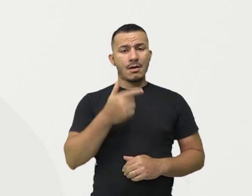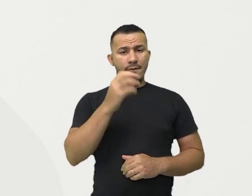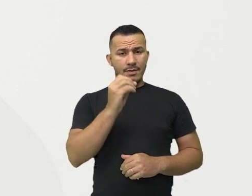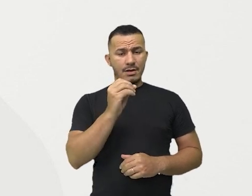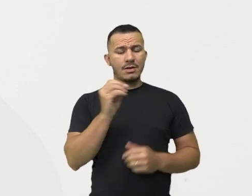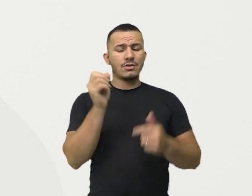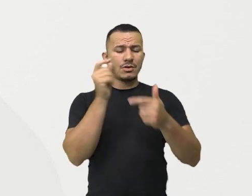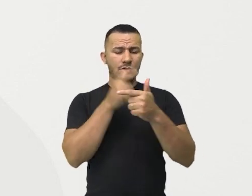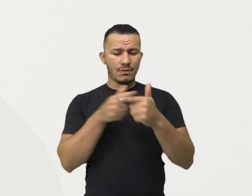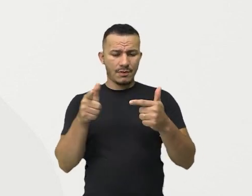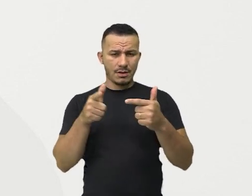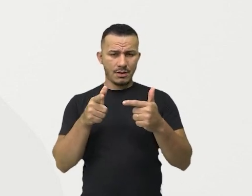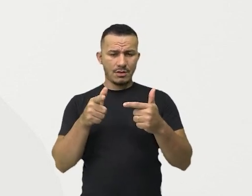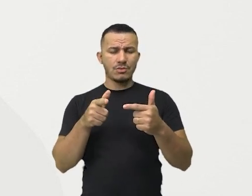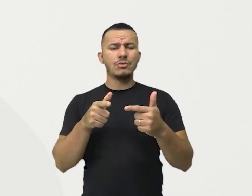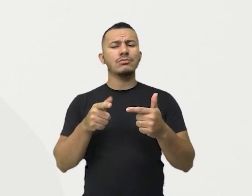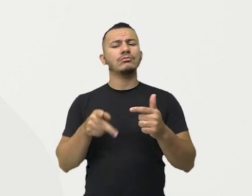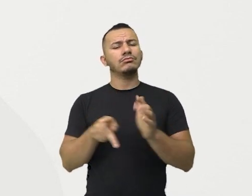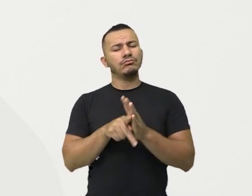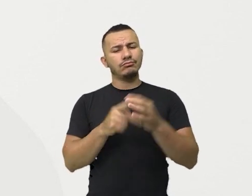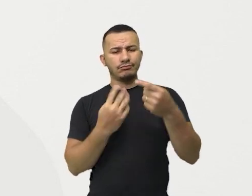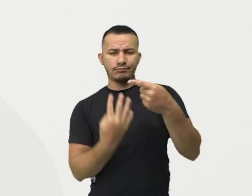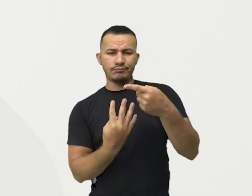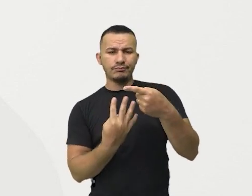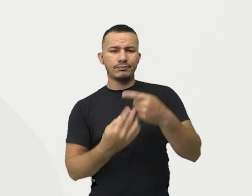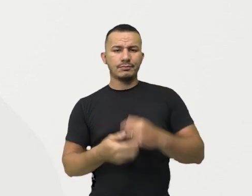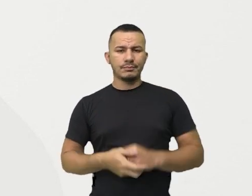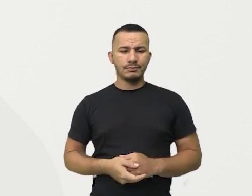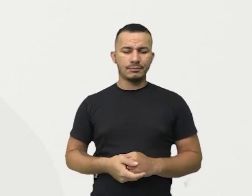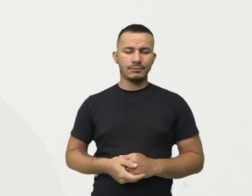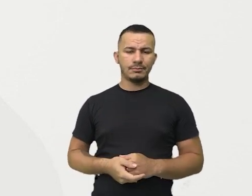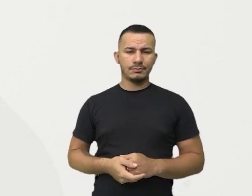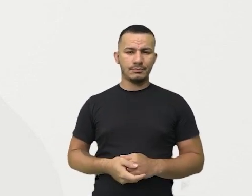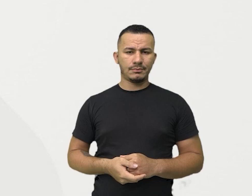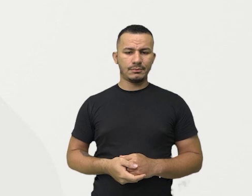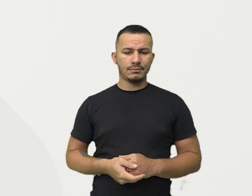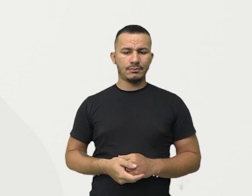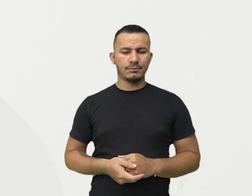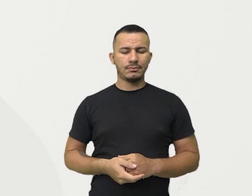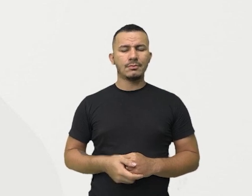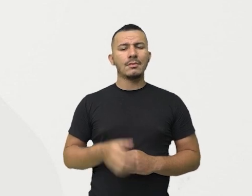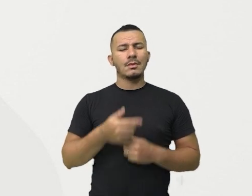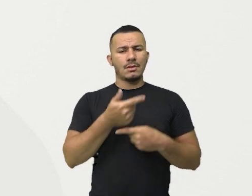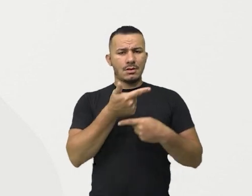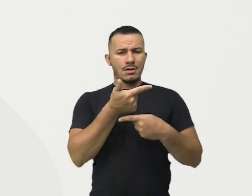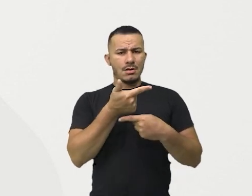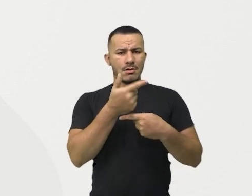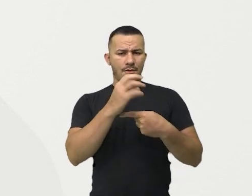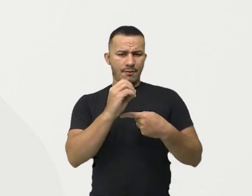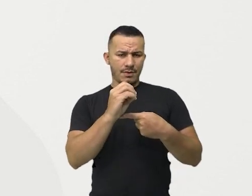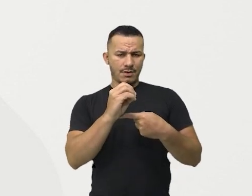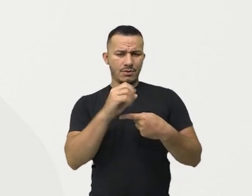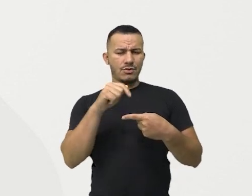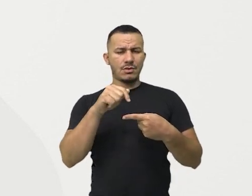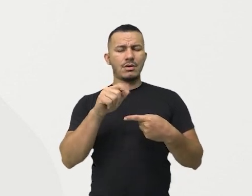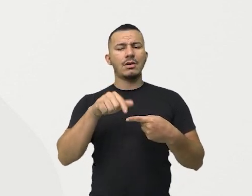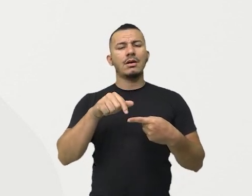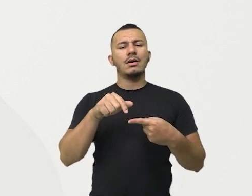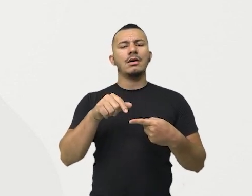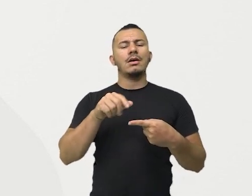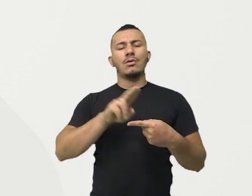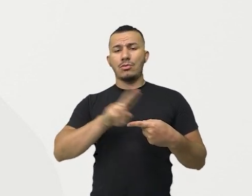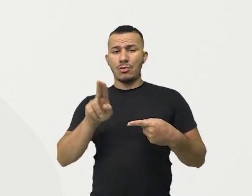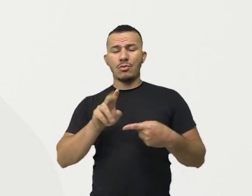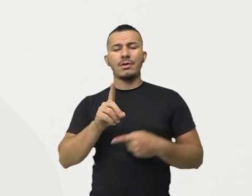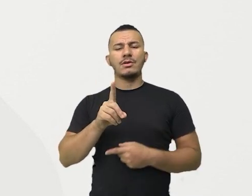numerador pelo denominador. O numerador, que nós chamamos na linguagem, né? Em matemática, a gente